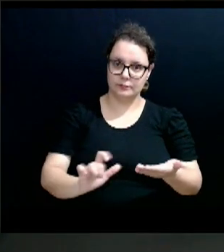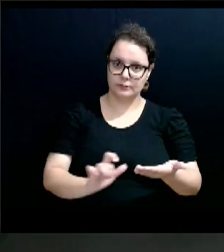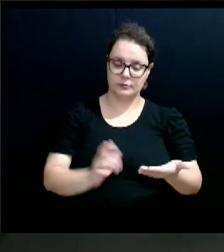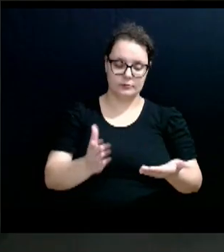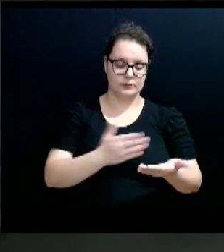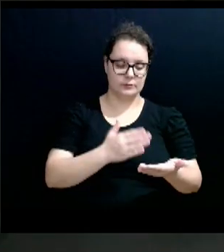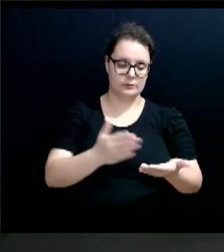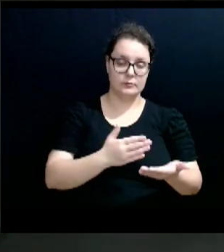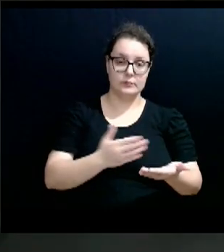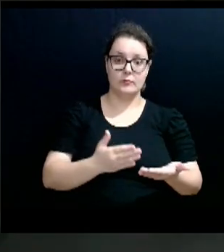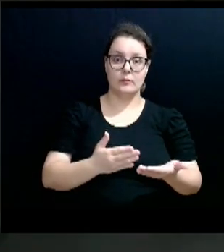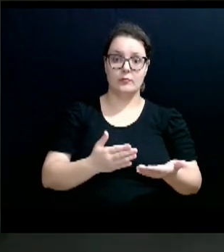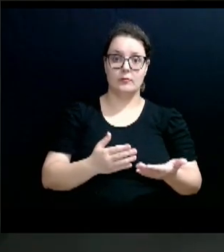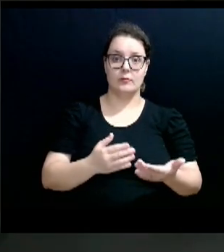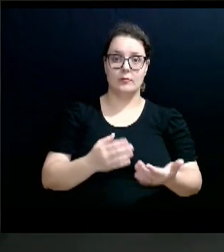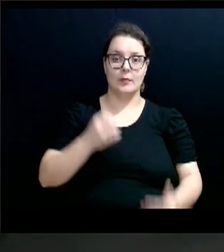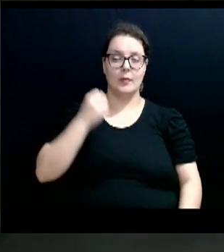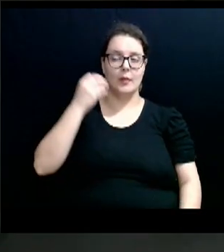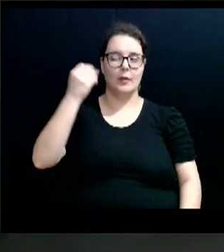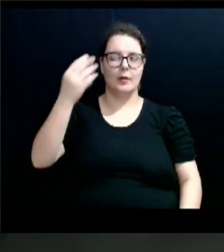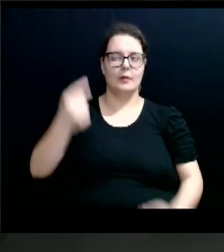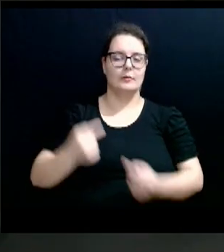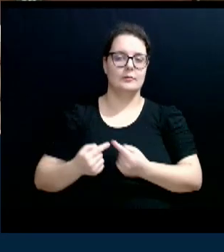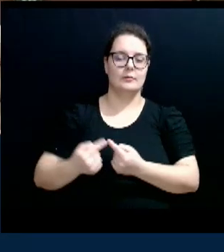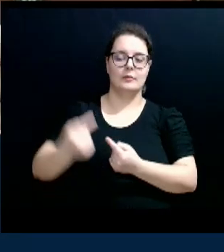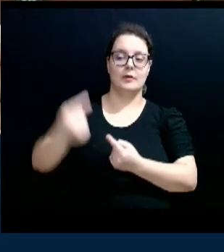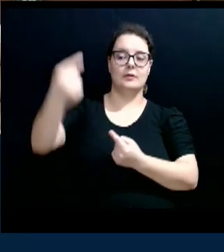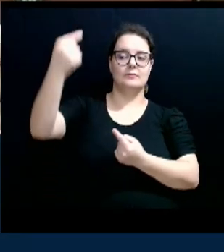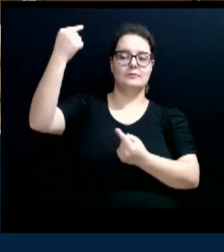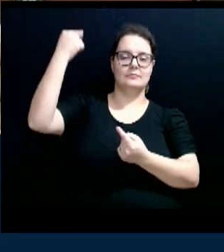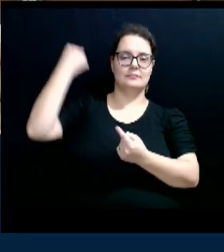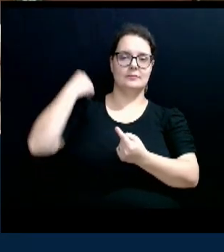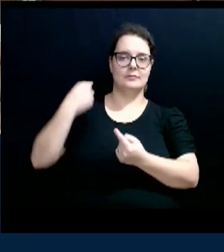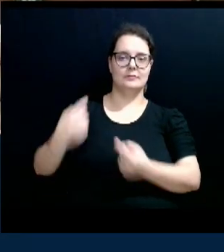fazer uma viagem de volta ao passado?